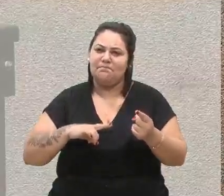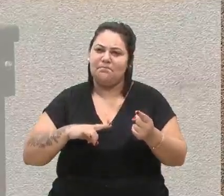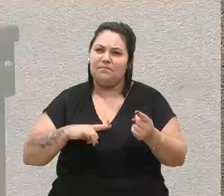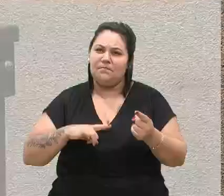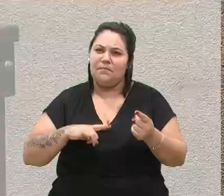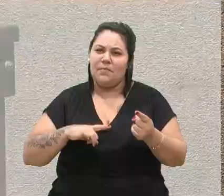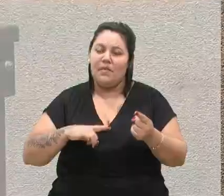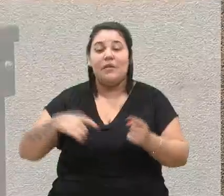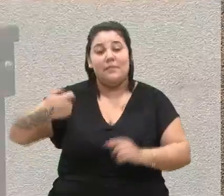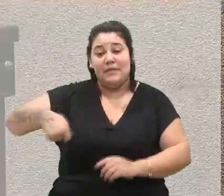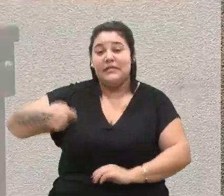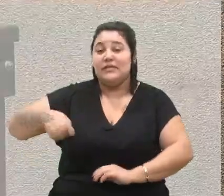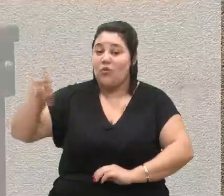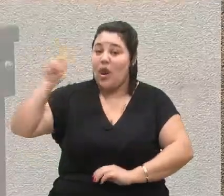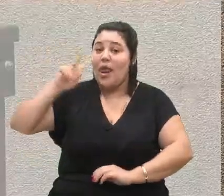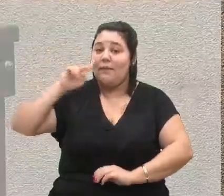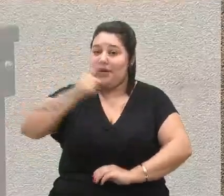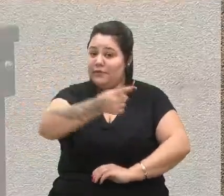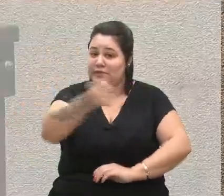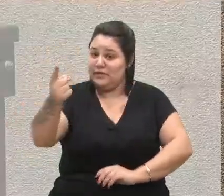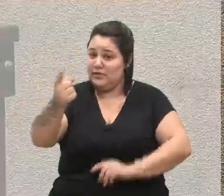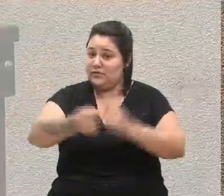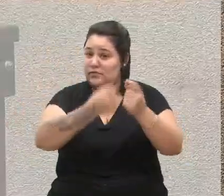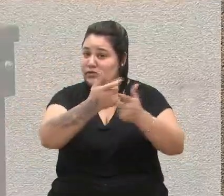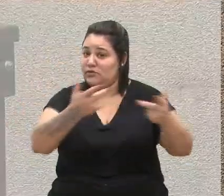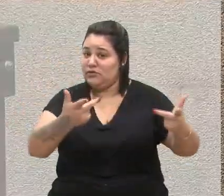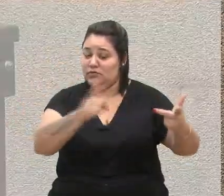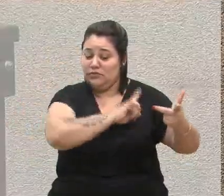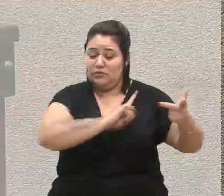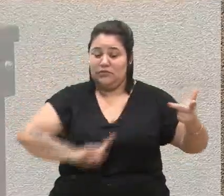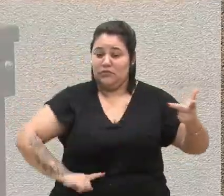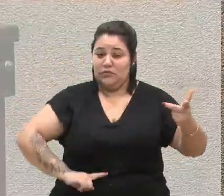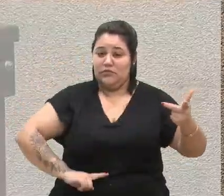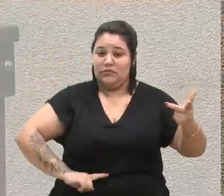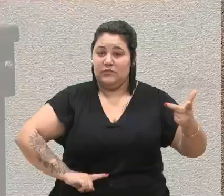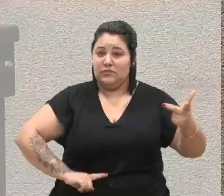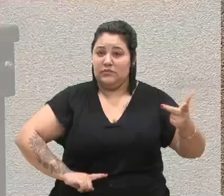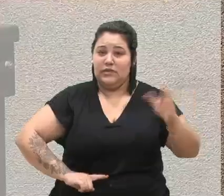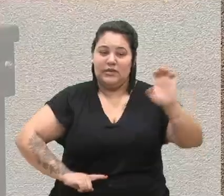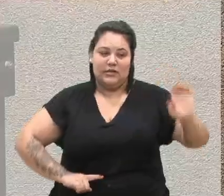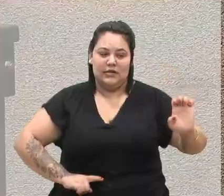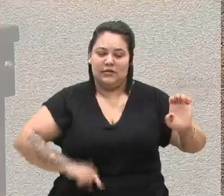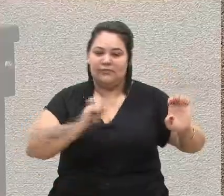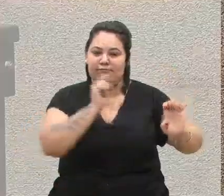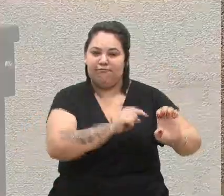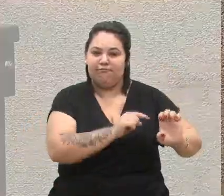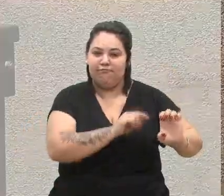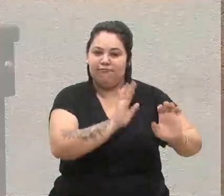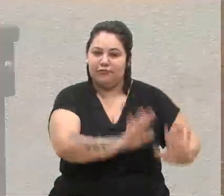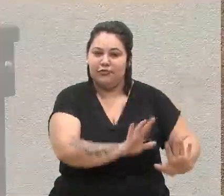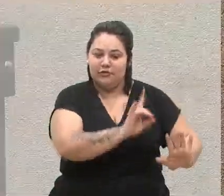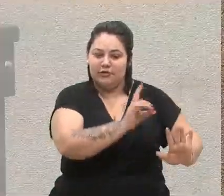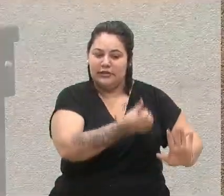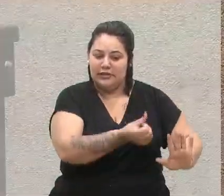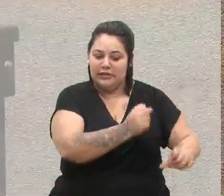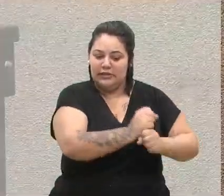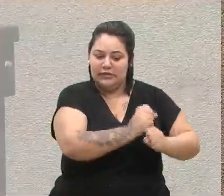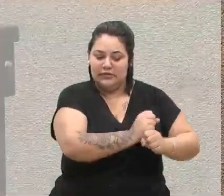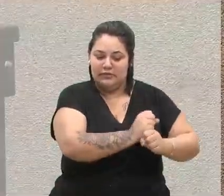algumas lembranças, né? Que o governo da esquerda ficou 16 anos, não resolveu nada na